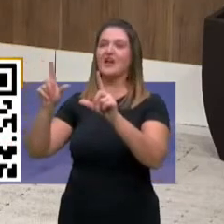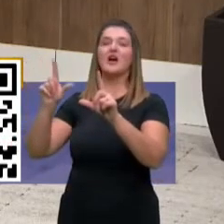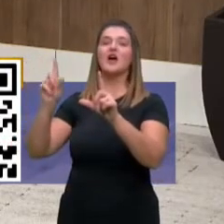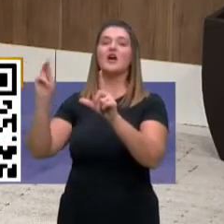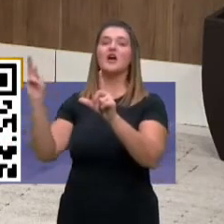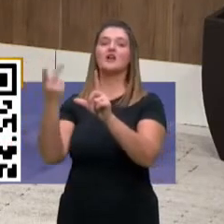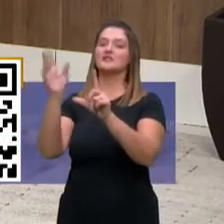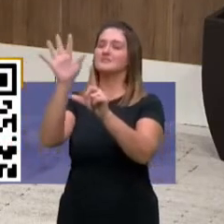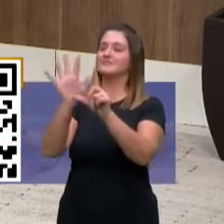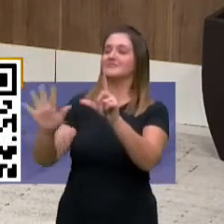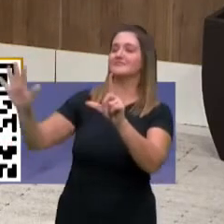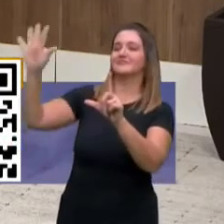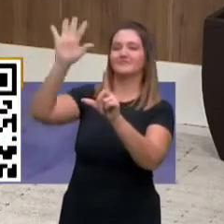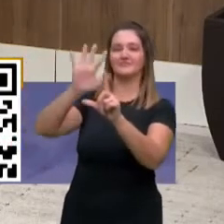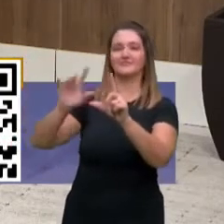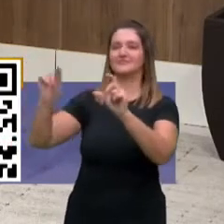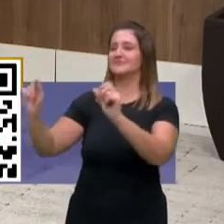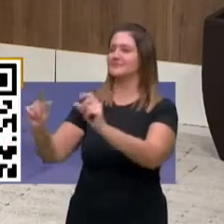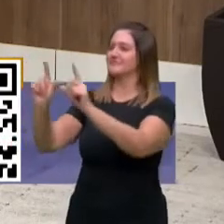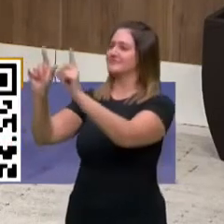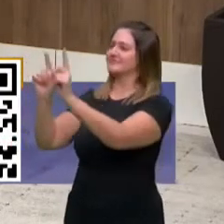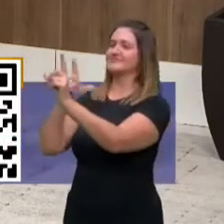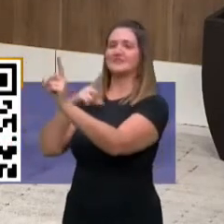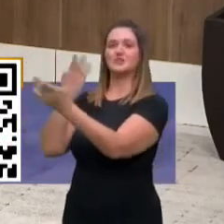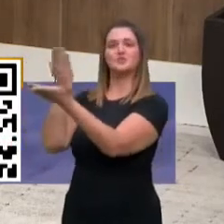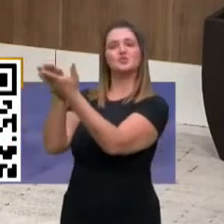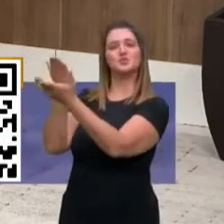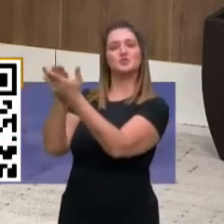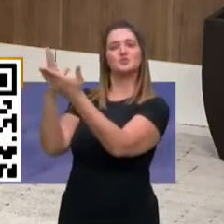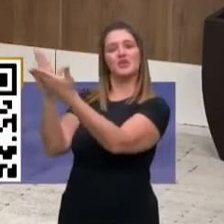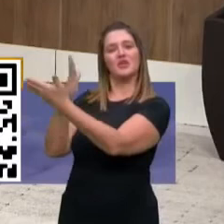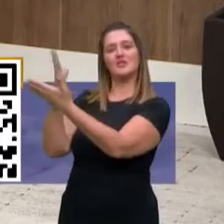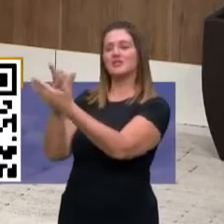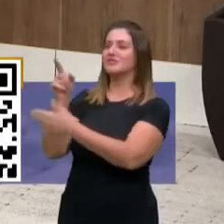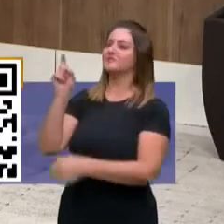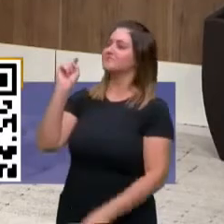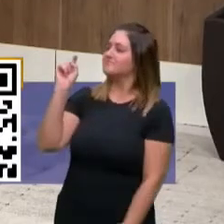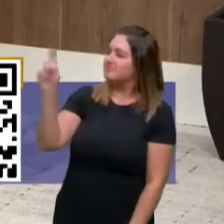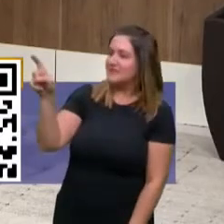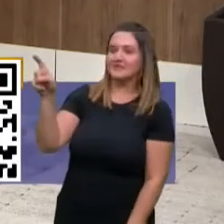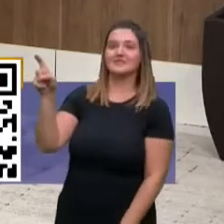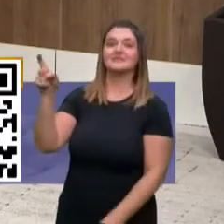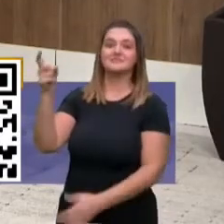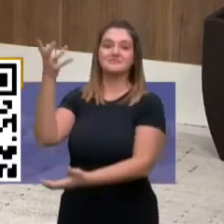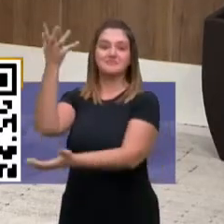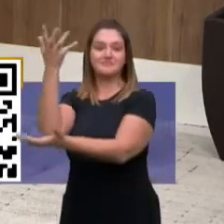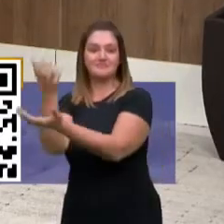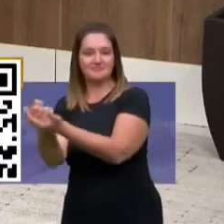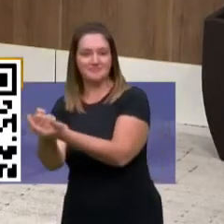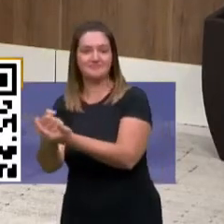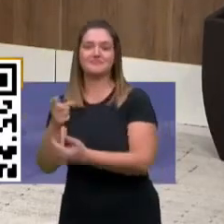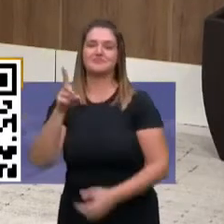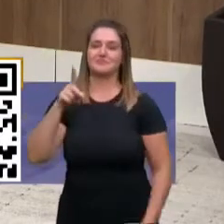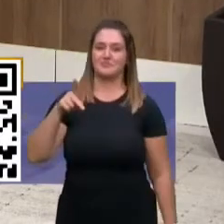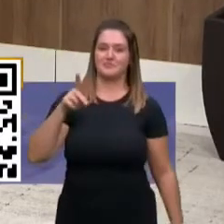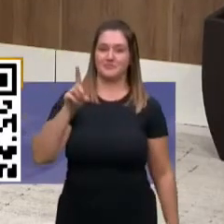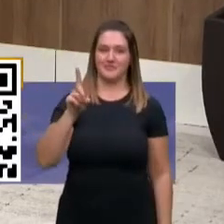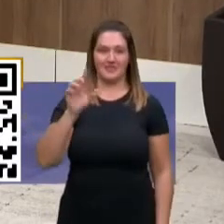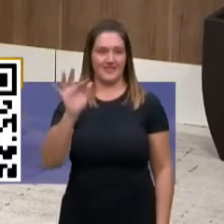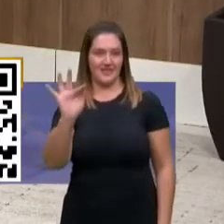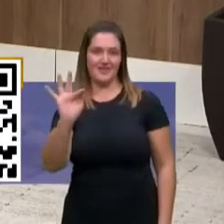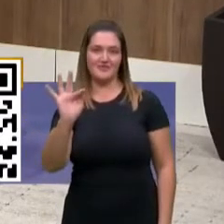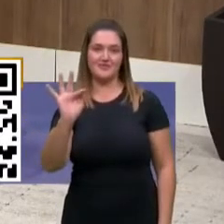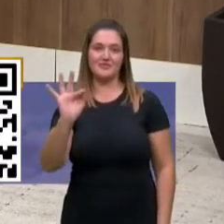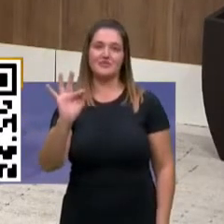novotempo.com/apocalipse. Ao digitar esse site, você vai ser levado diretamente para o guia de estudos Apocalipse Revelações de Esperança.